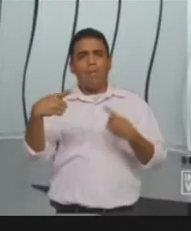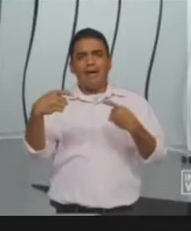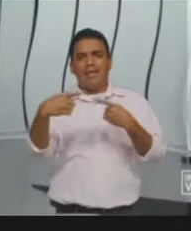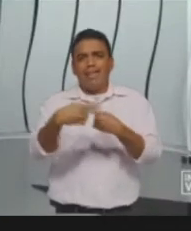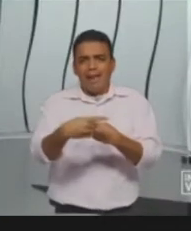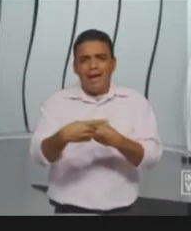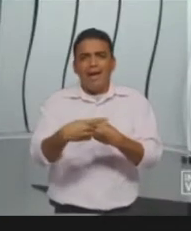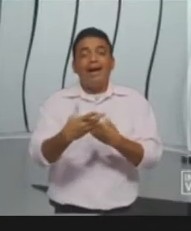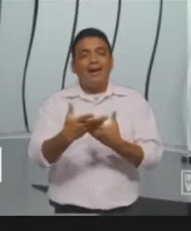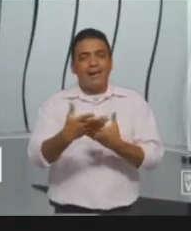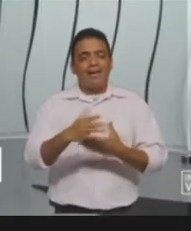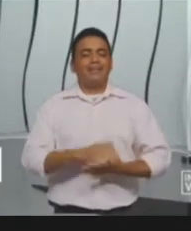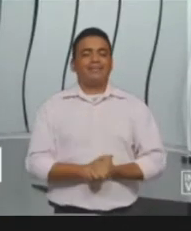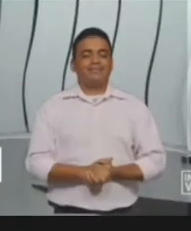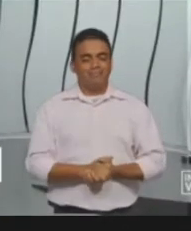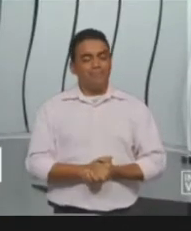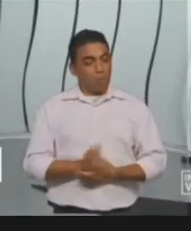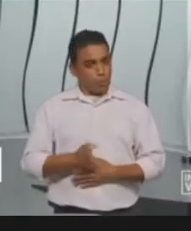Bom, bola para frente.